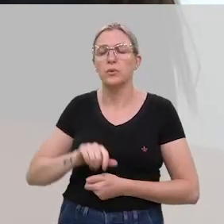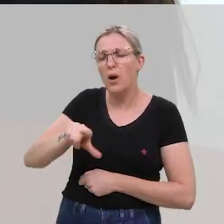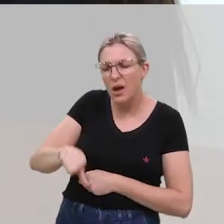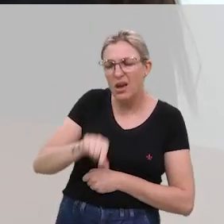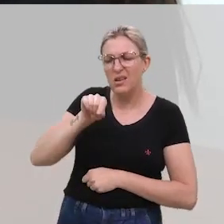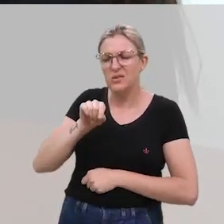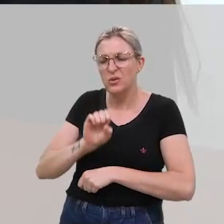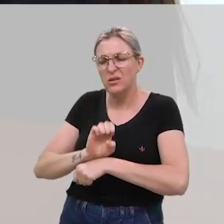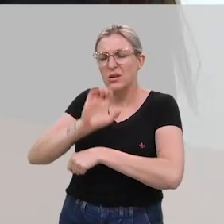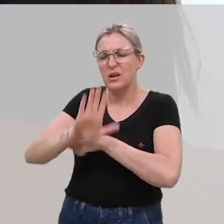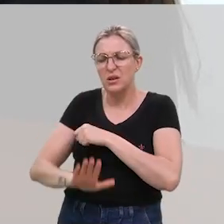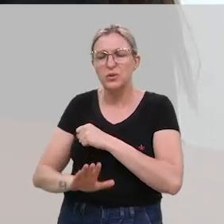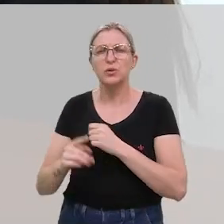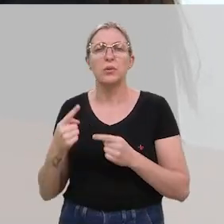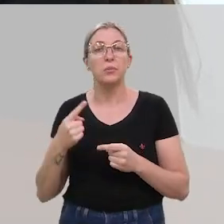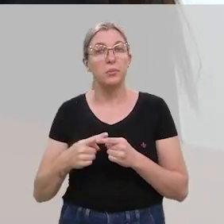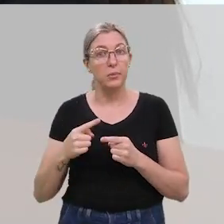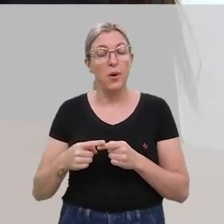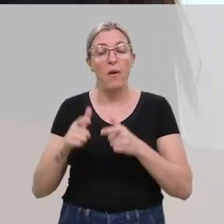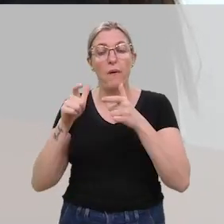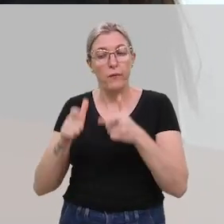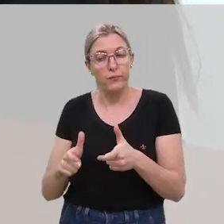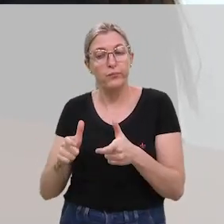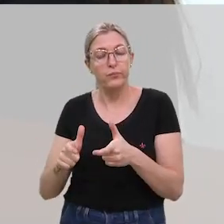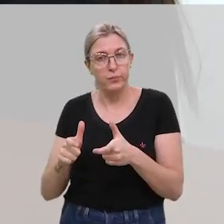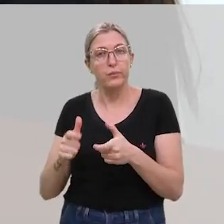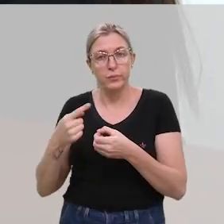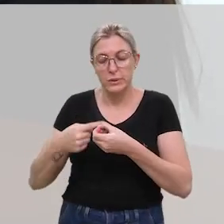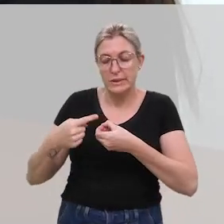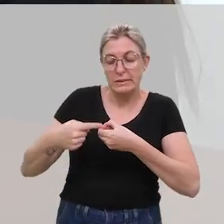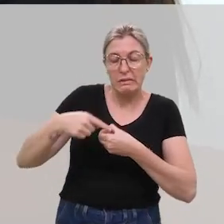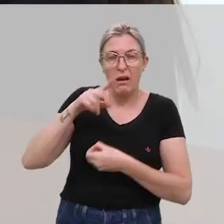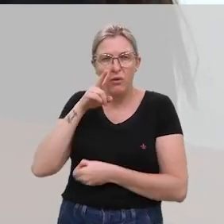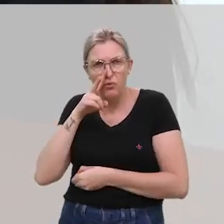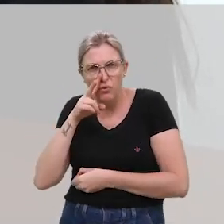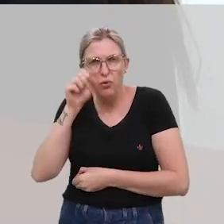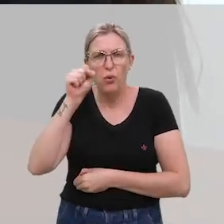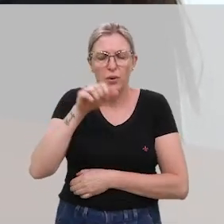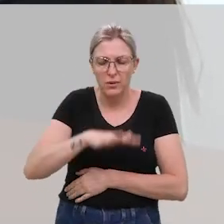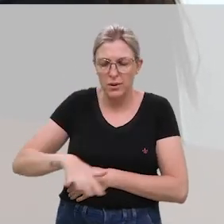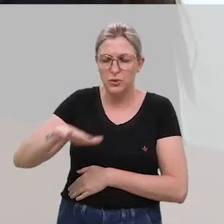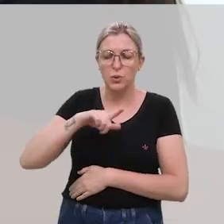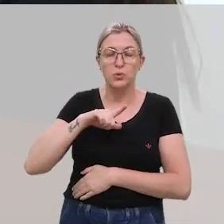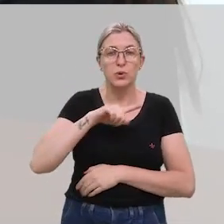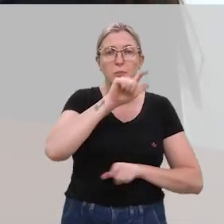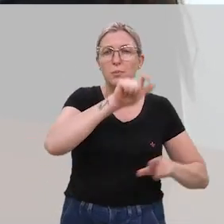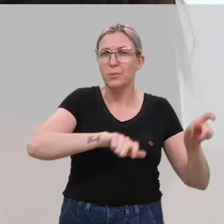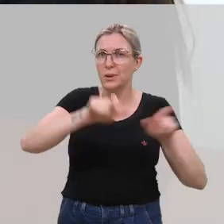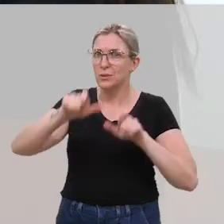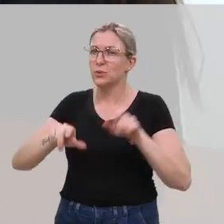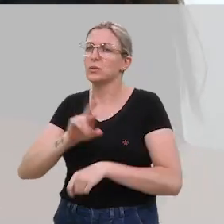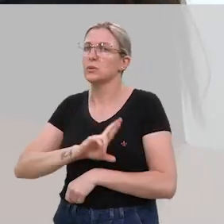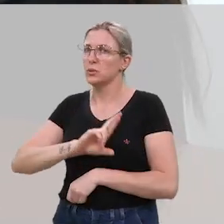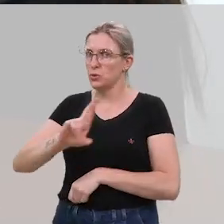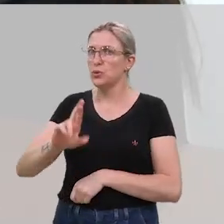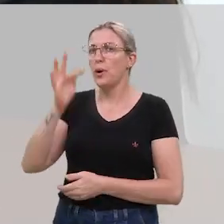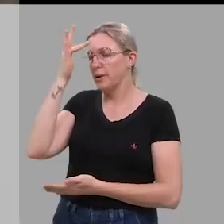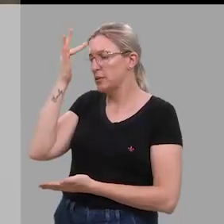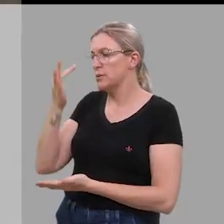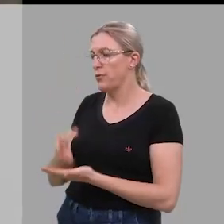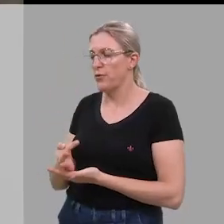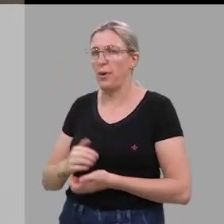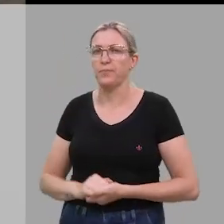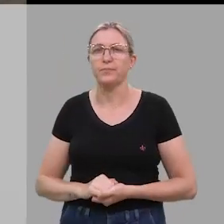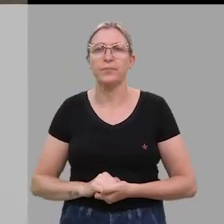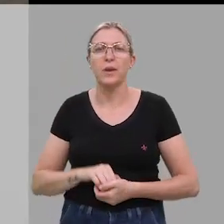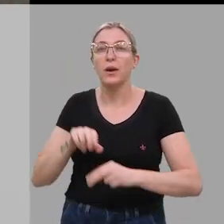Fundo. Escolheu Erechim. Segundo ele, por ser uma colônia forte e uma região sementeira de vocações.